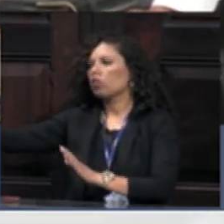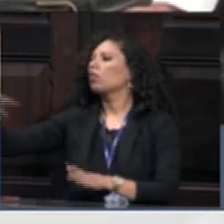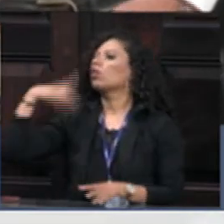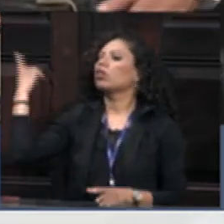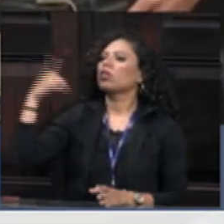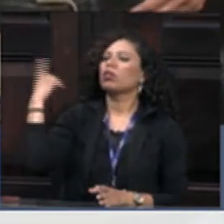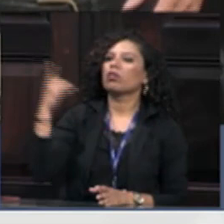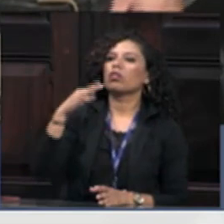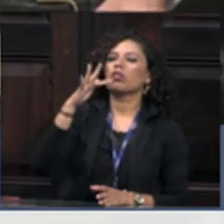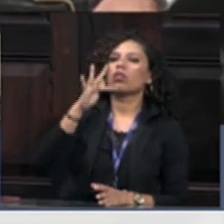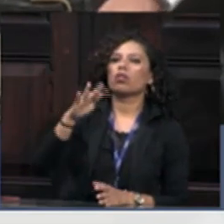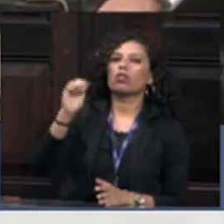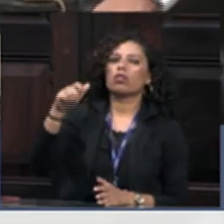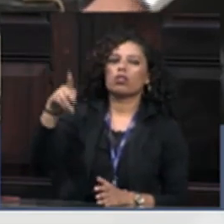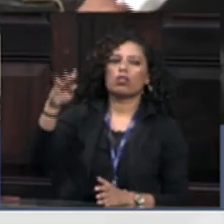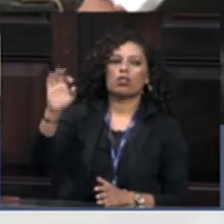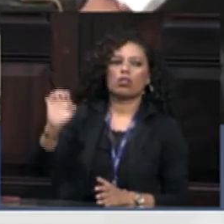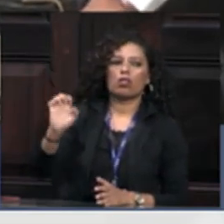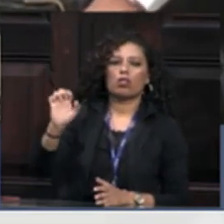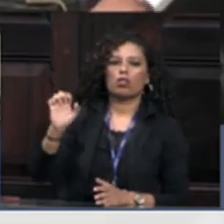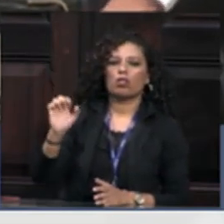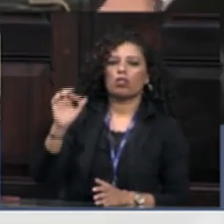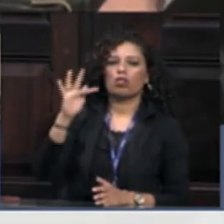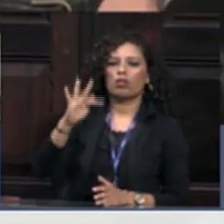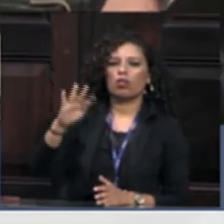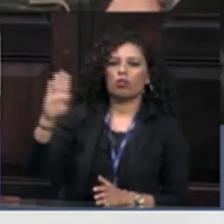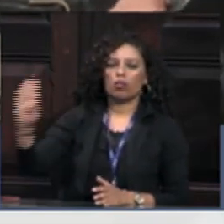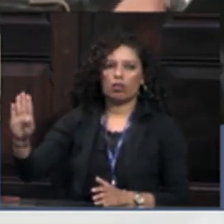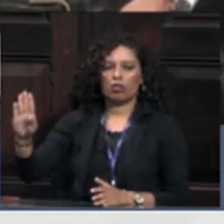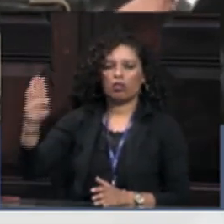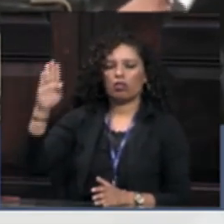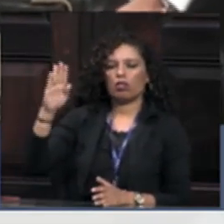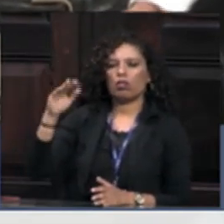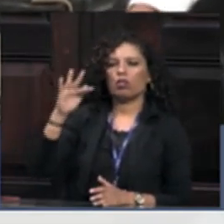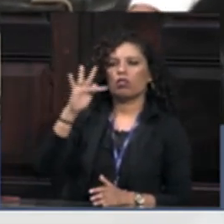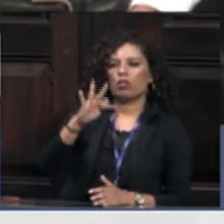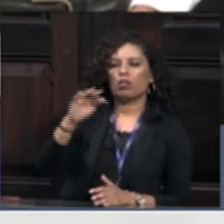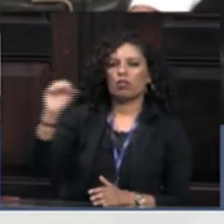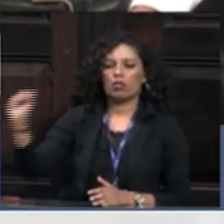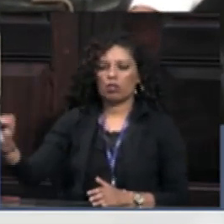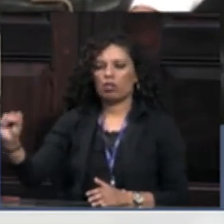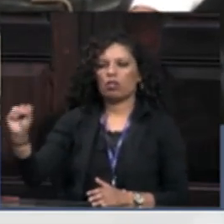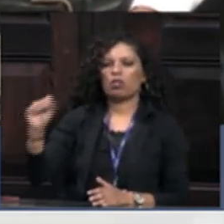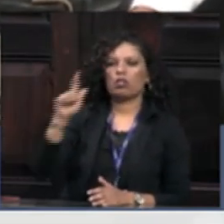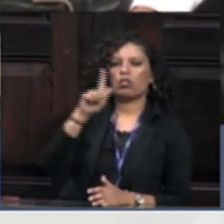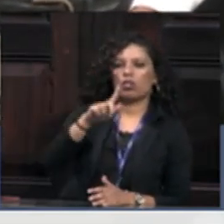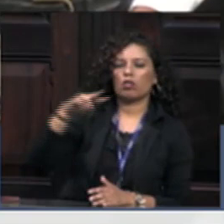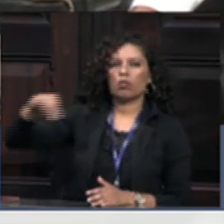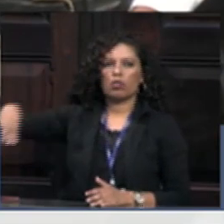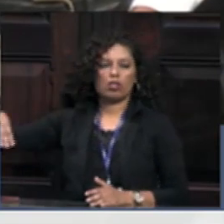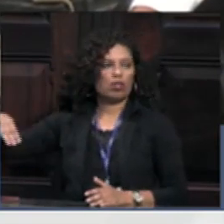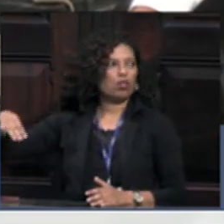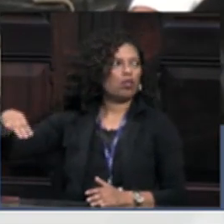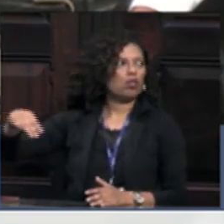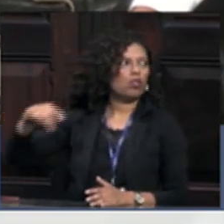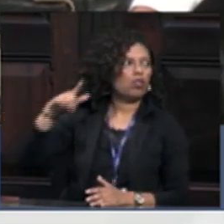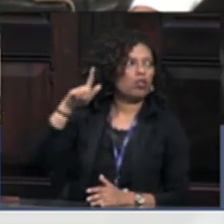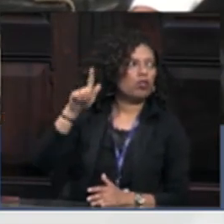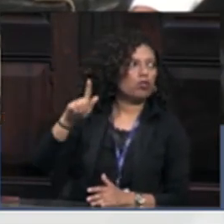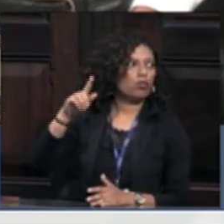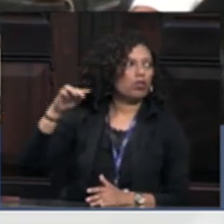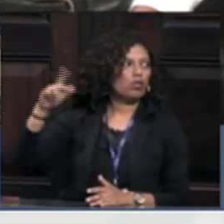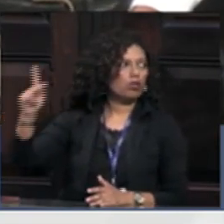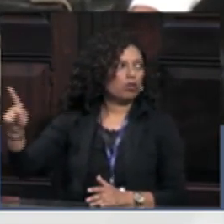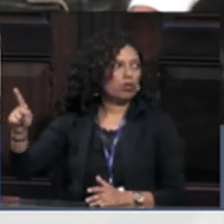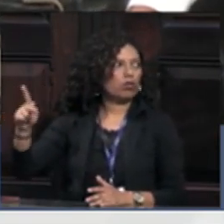deputado Felipe Soares, deputado Flávio Bolsonaro, deputado Flávio Serafini, deputado Geraldo Moreira, deputado Gilberto Palmares,